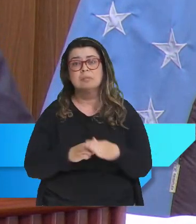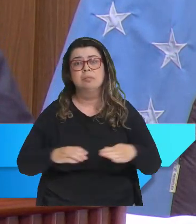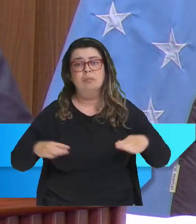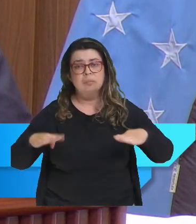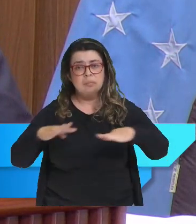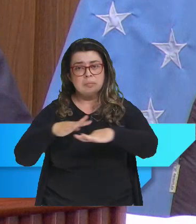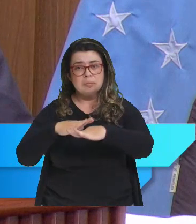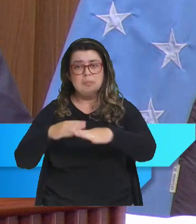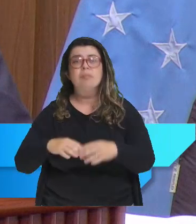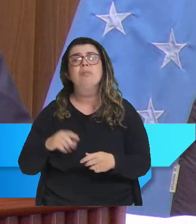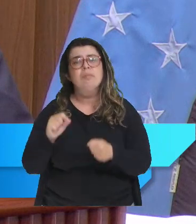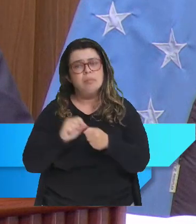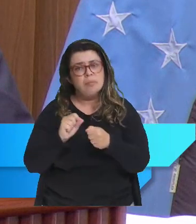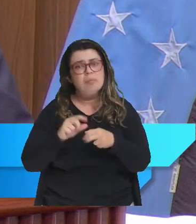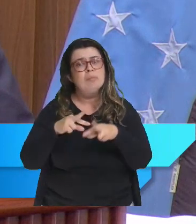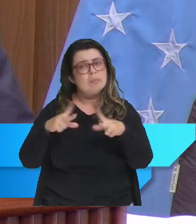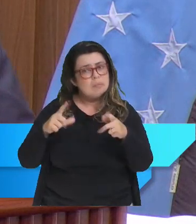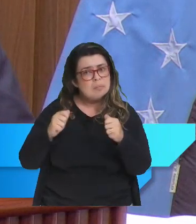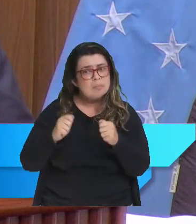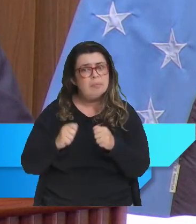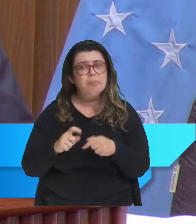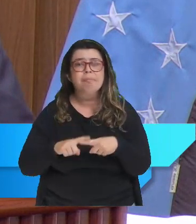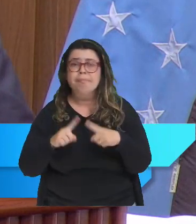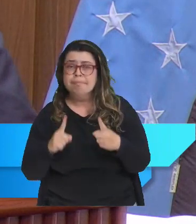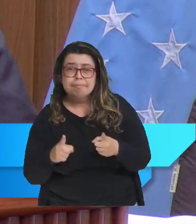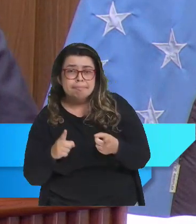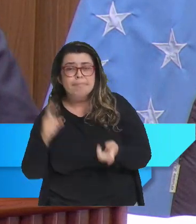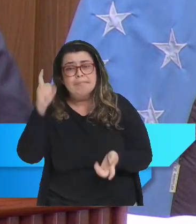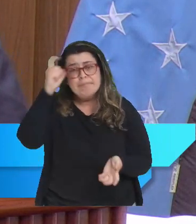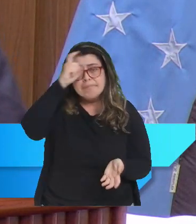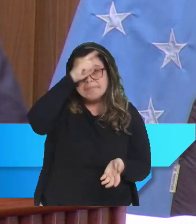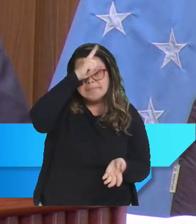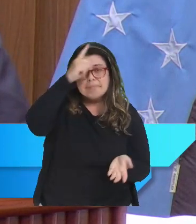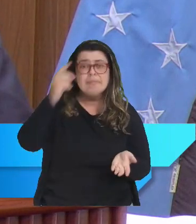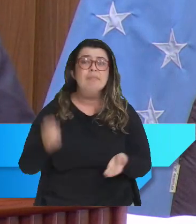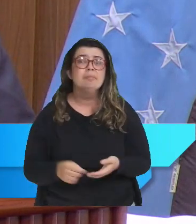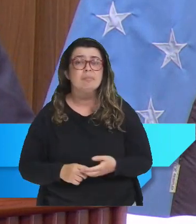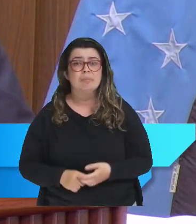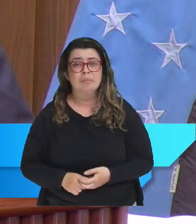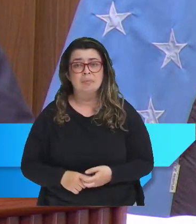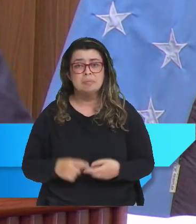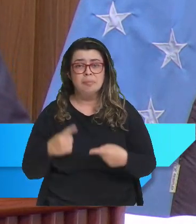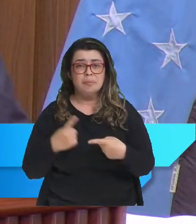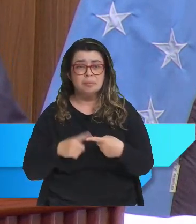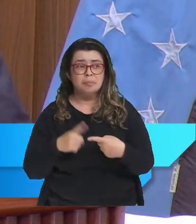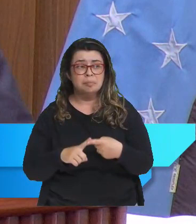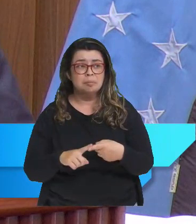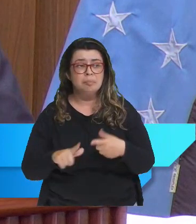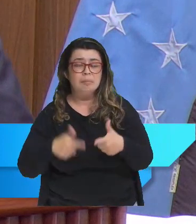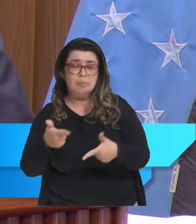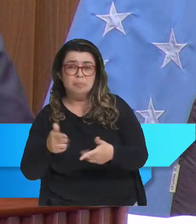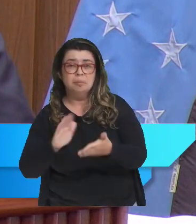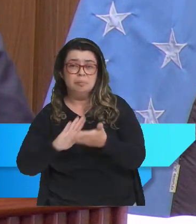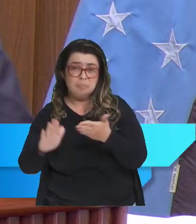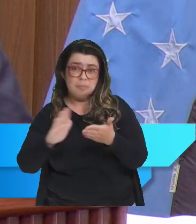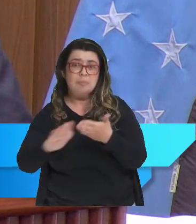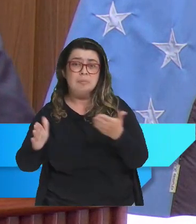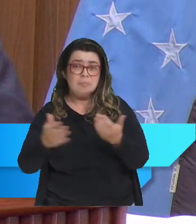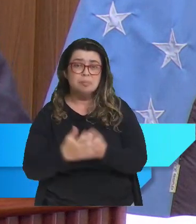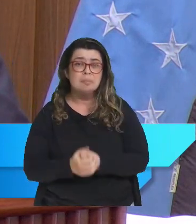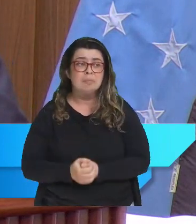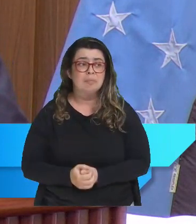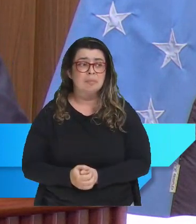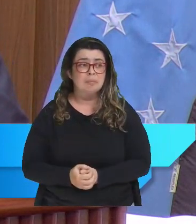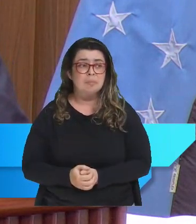do trânsito, mas elas são paliativas, elas não resolve, porque o pessoal do trânsito, o efetivo também, a gente entende que é pouco. Ele tem